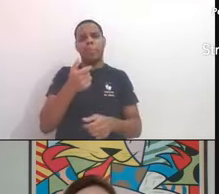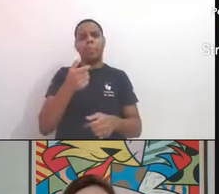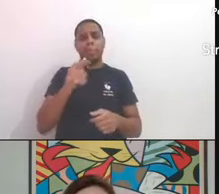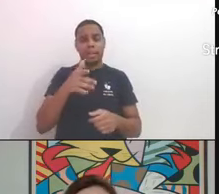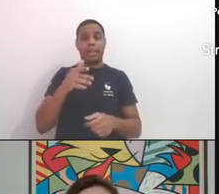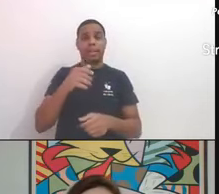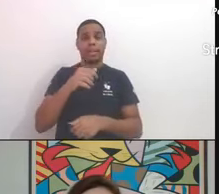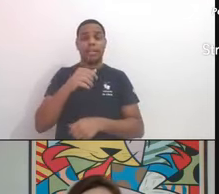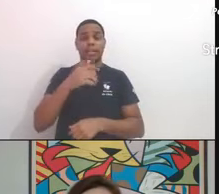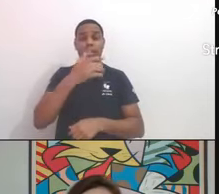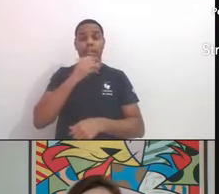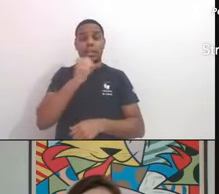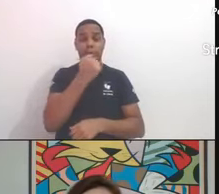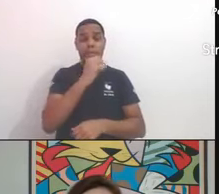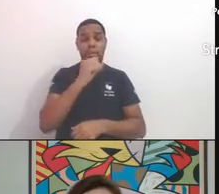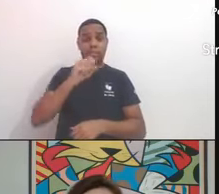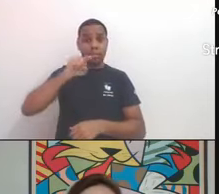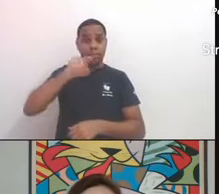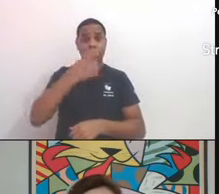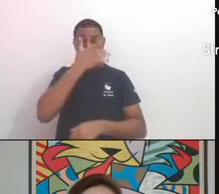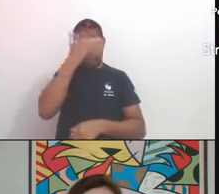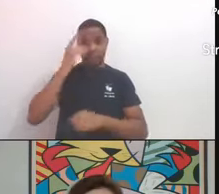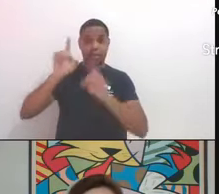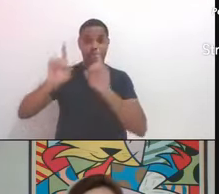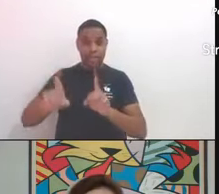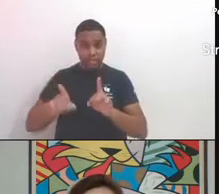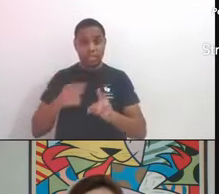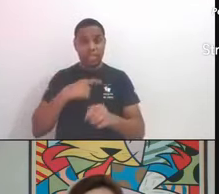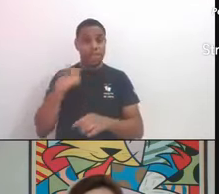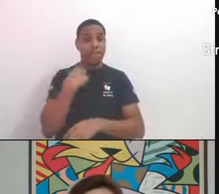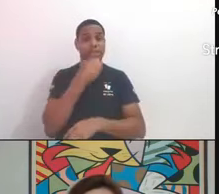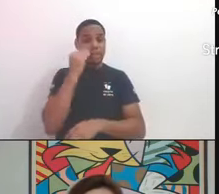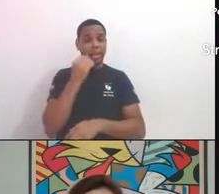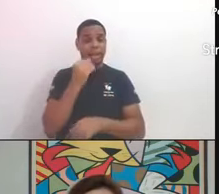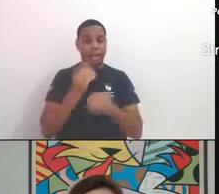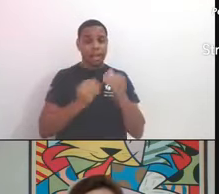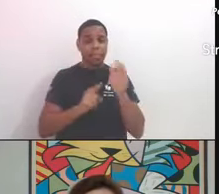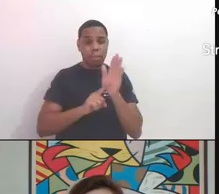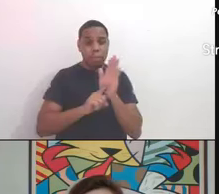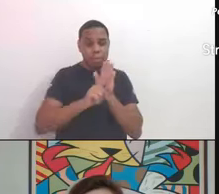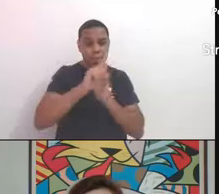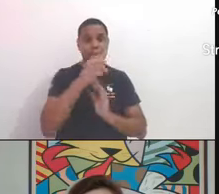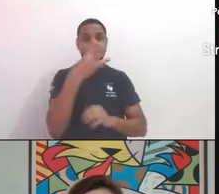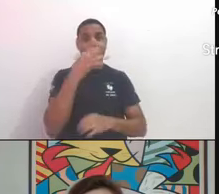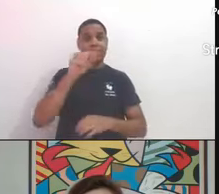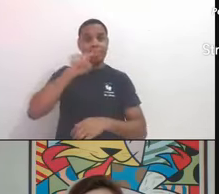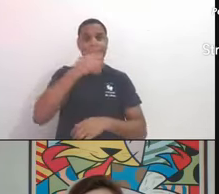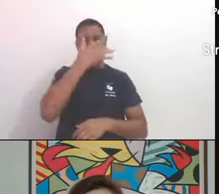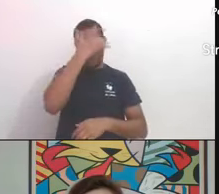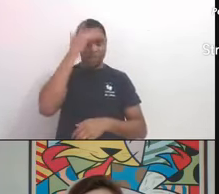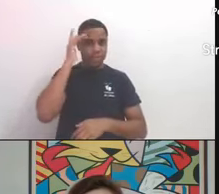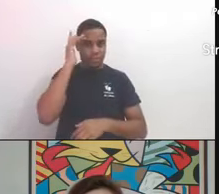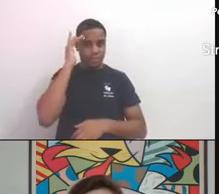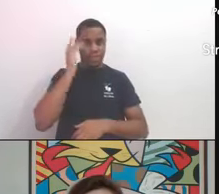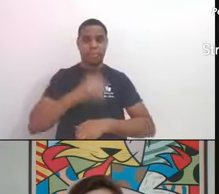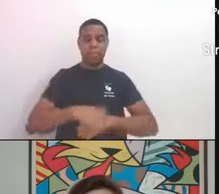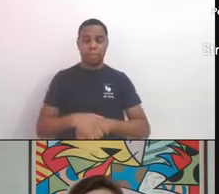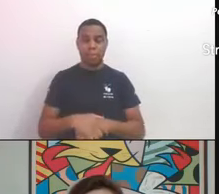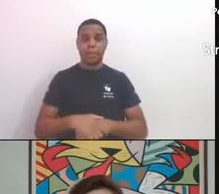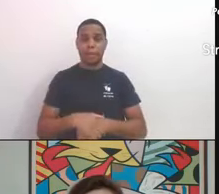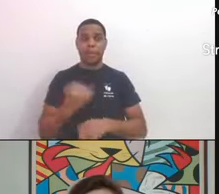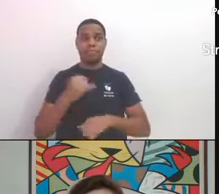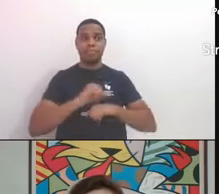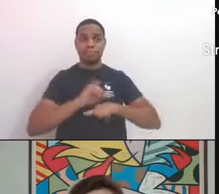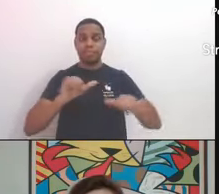mil pessoas com deficiência. Nós estamos batalhando com relevância, né, para